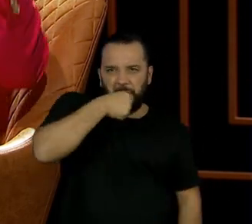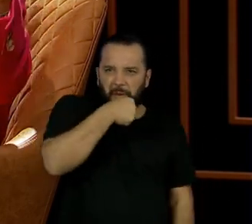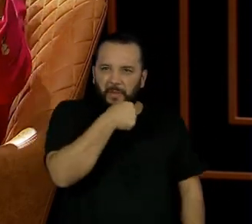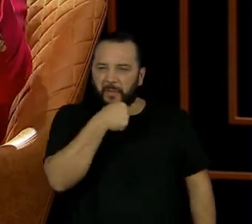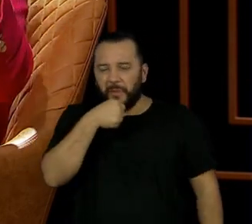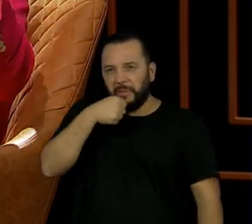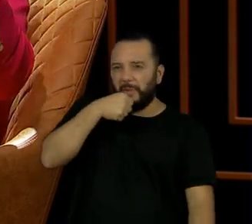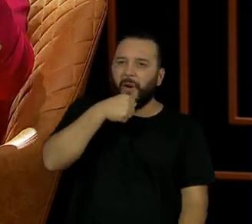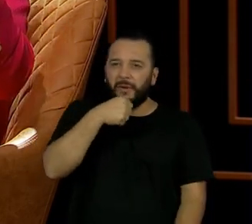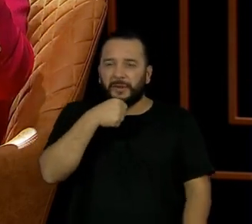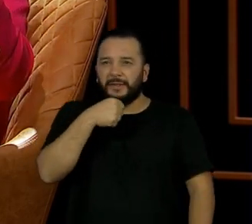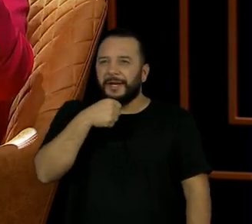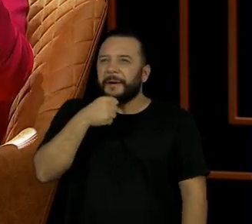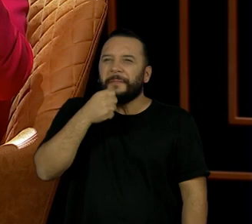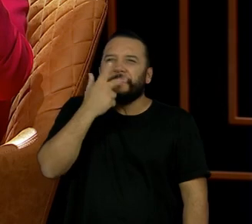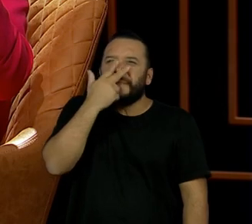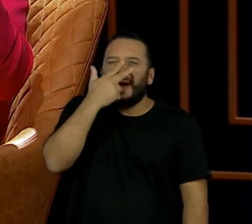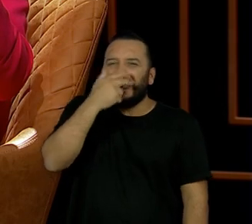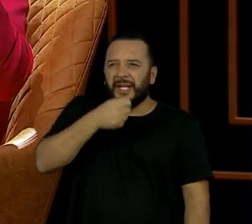uma luz